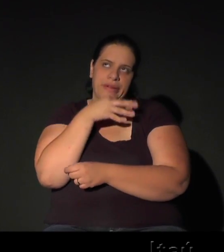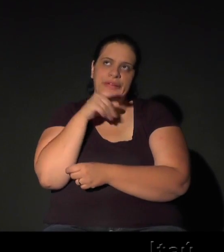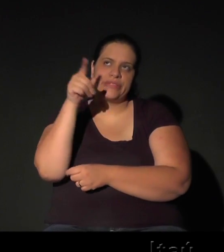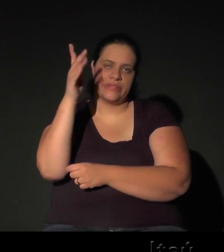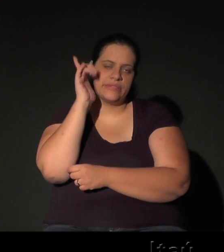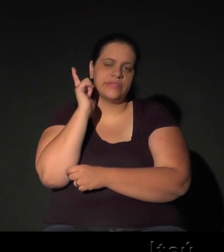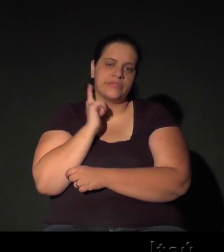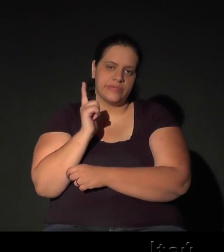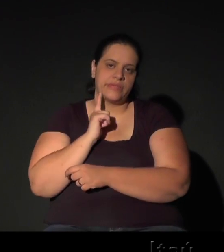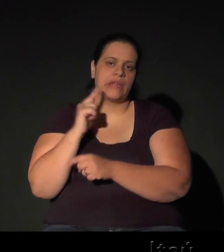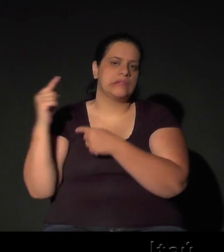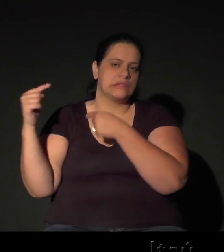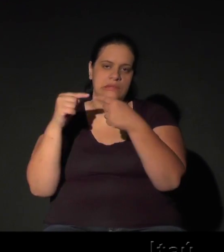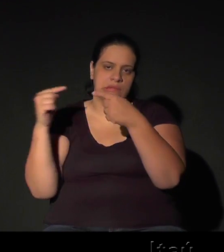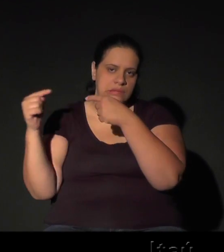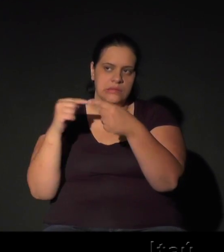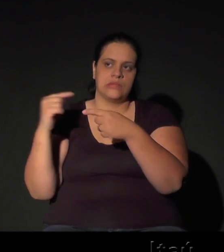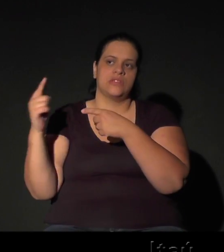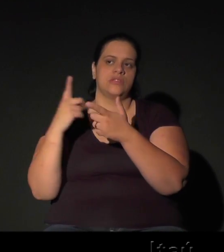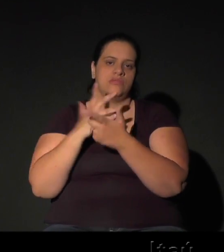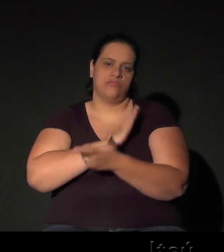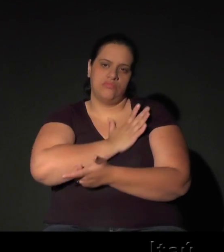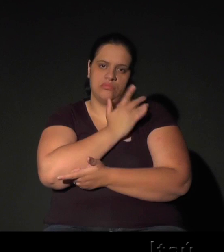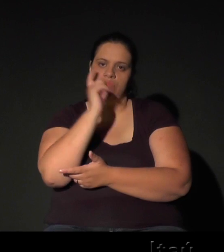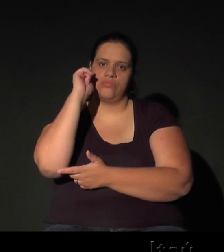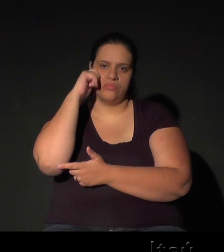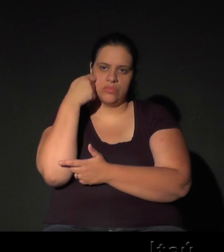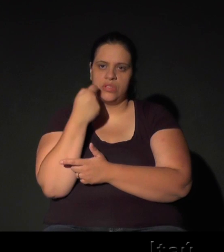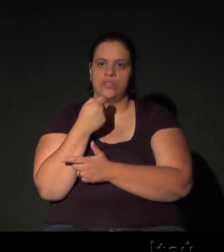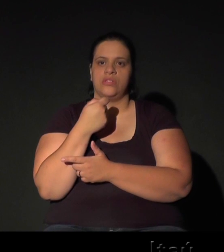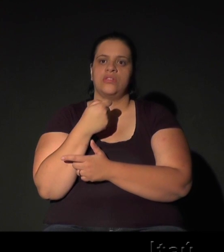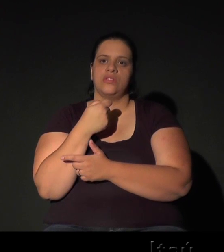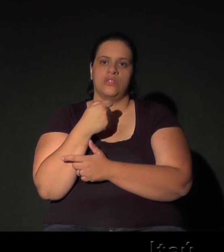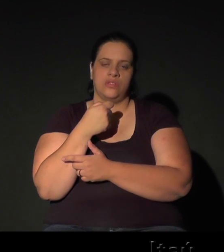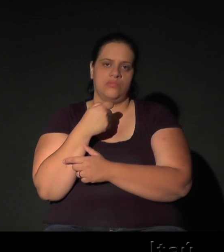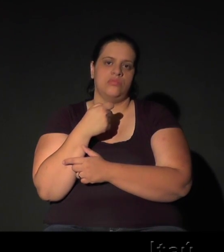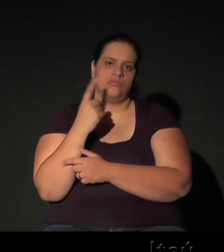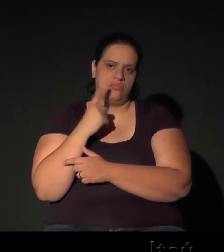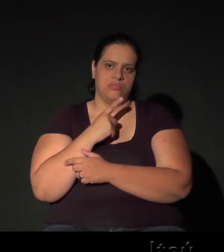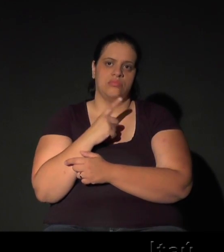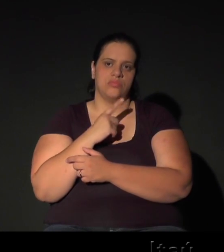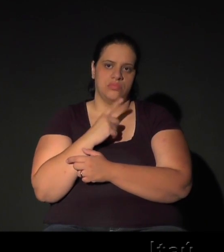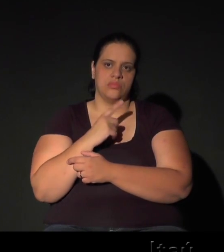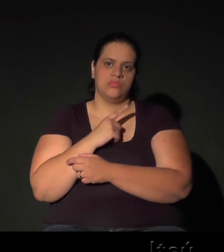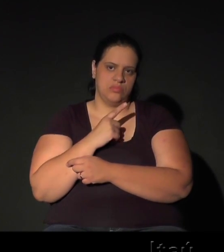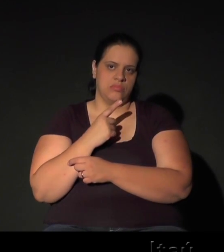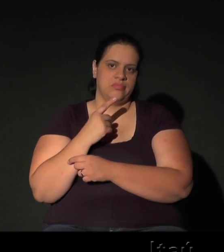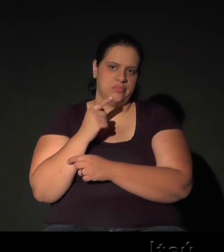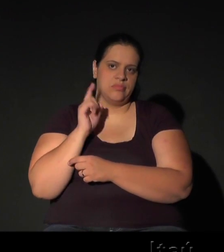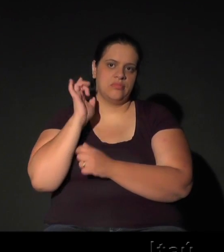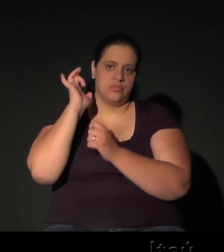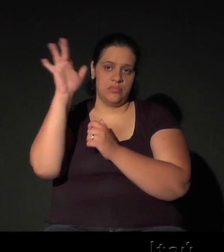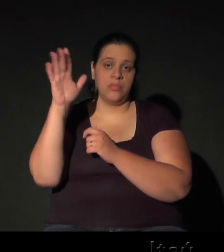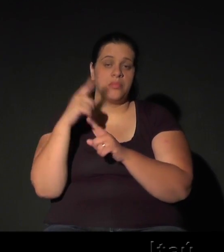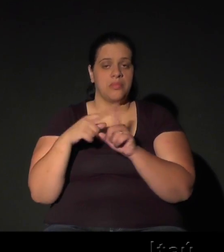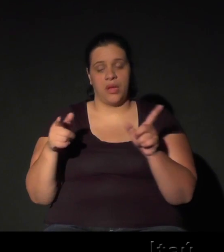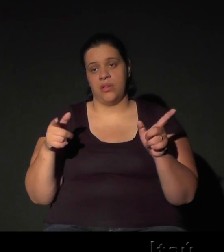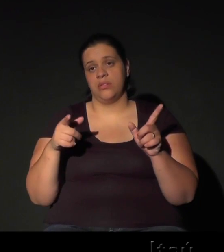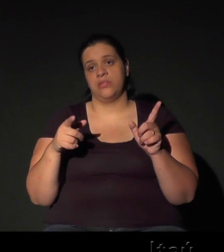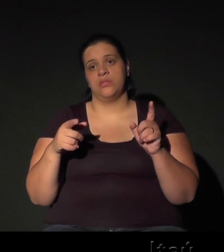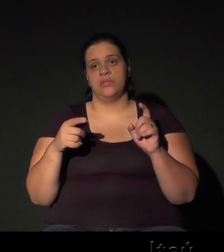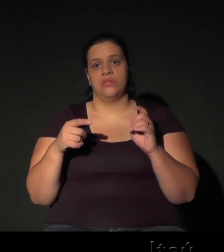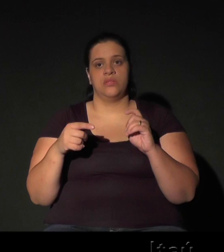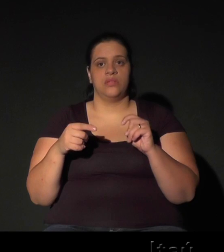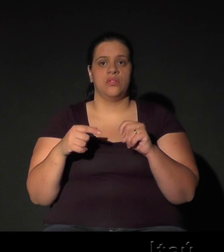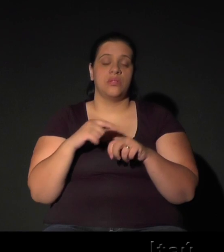também você tenha as disputas e a questão do racismo seja eh eh eh muito eh presente né mas enfim